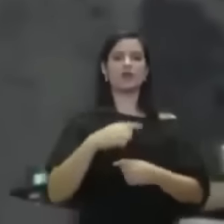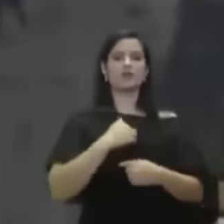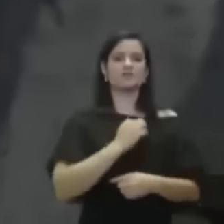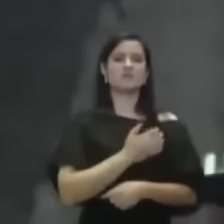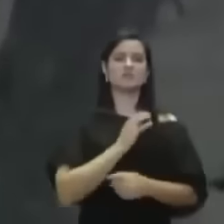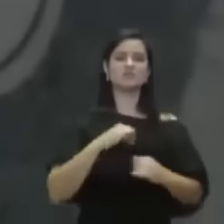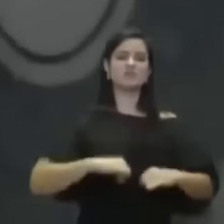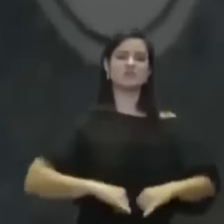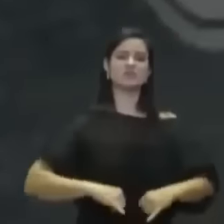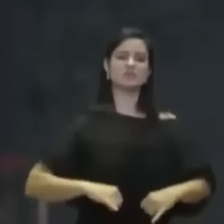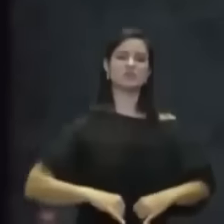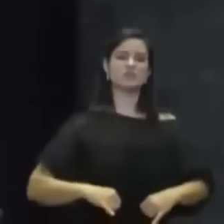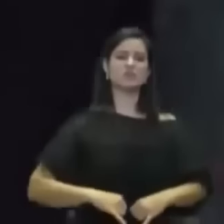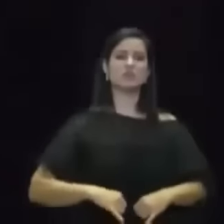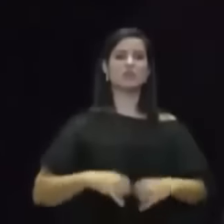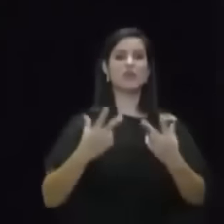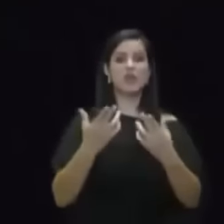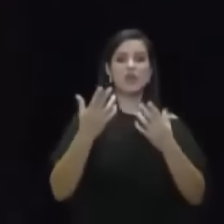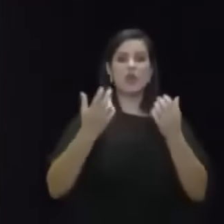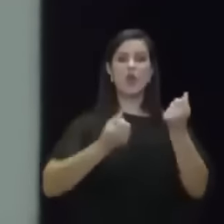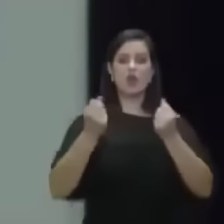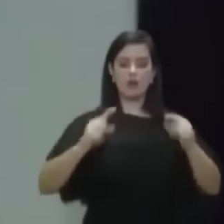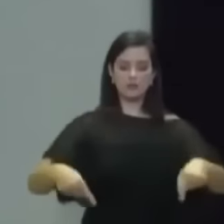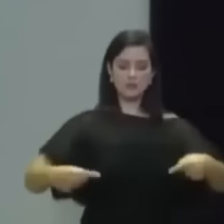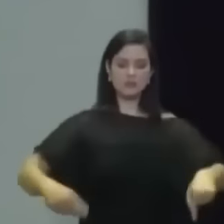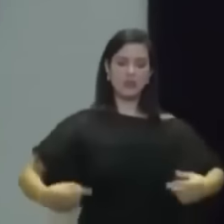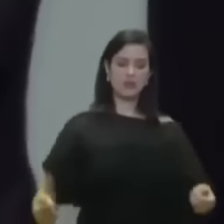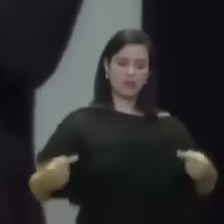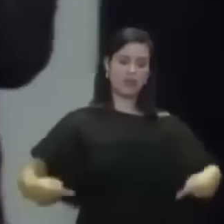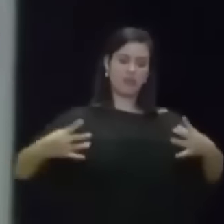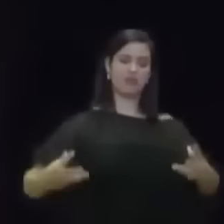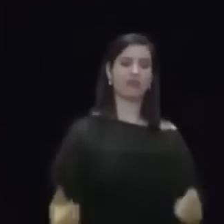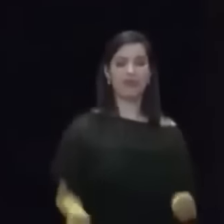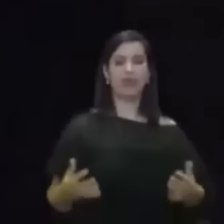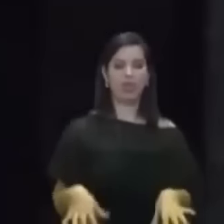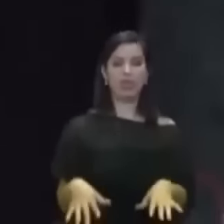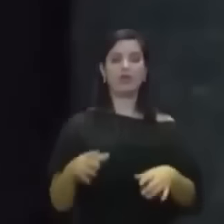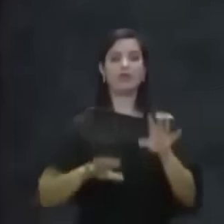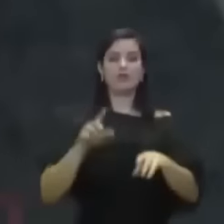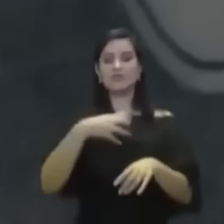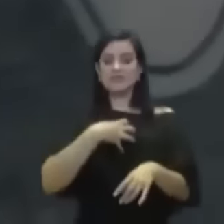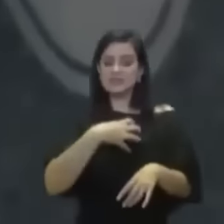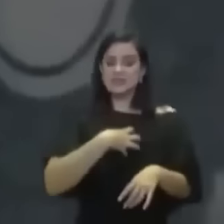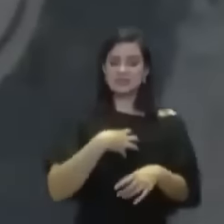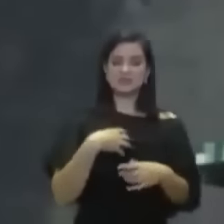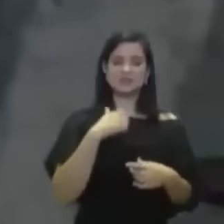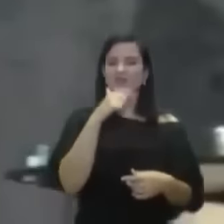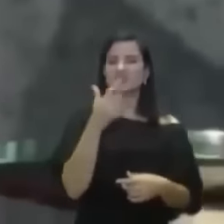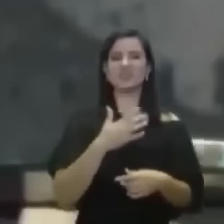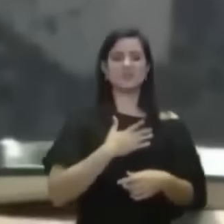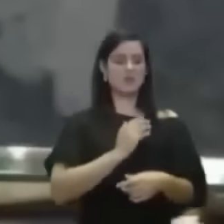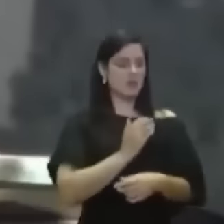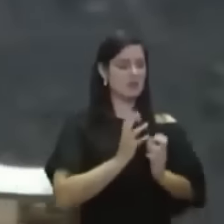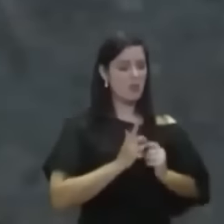como disse o pastor Jeremias ontem, com os 4 pneus furados, e talvez vocês: meu Deus, não tem mais jeito, eu já tentei de tudo, meu coração está vazio, meu